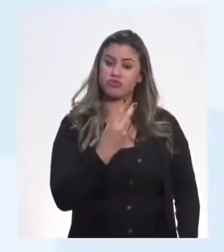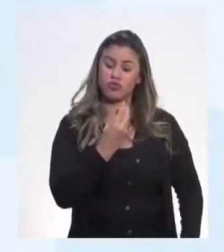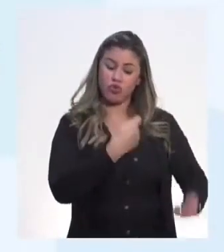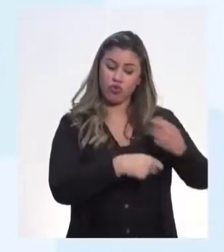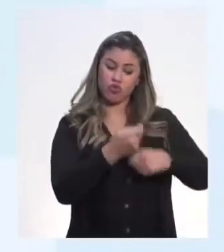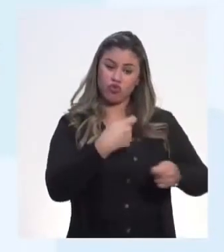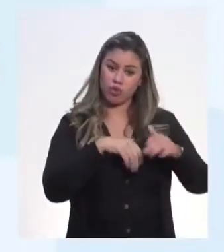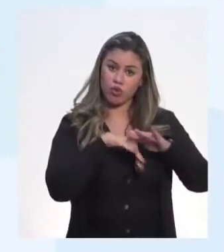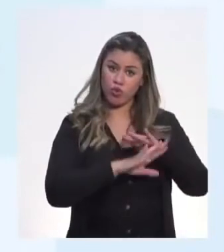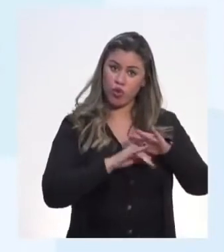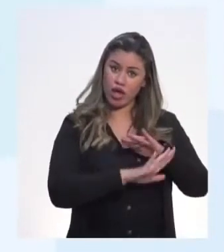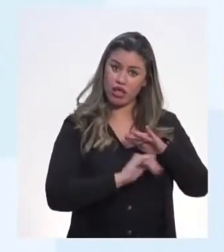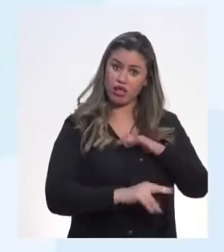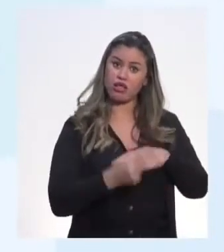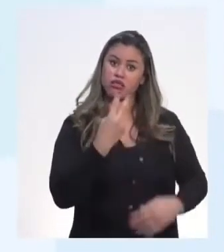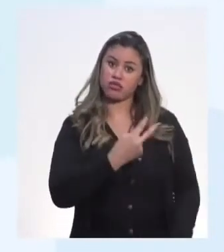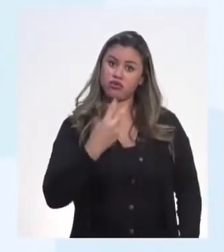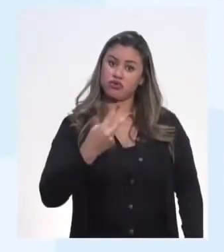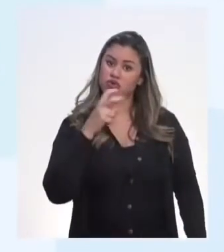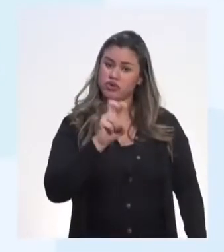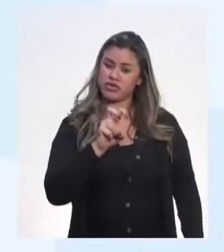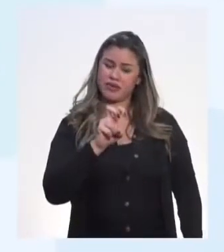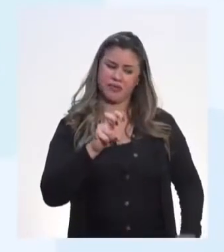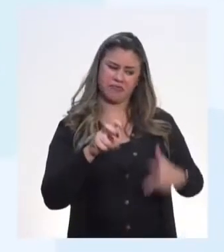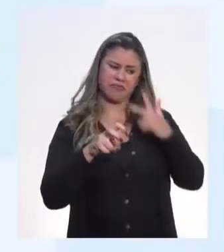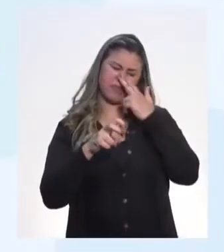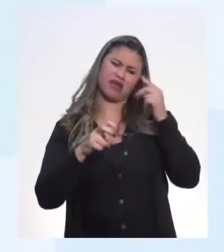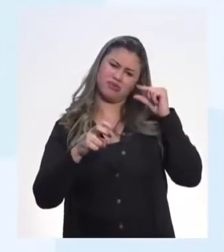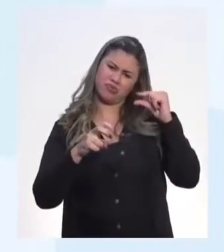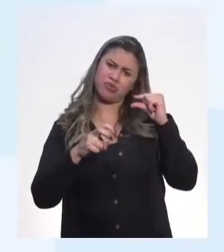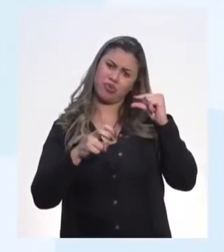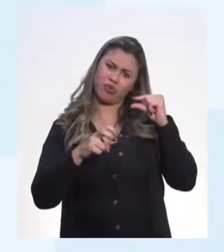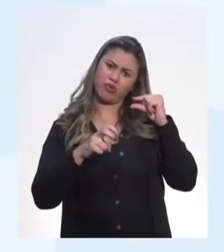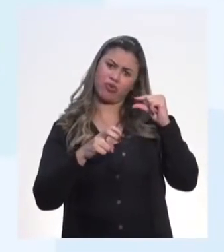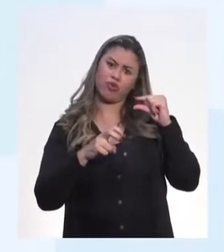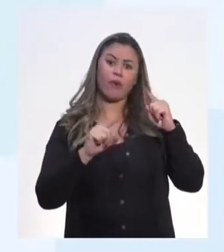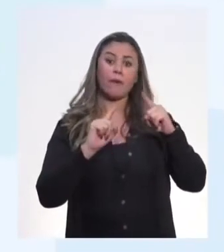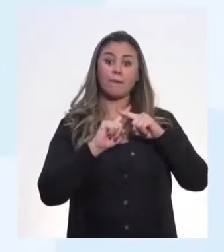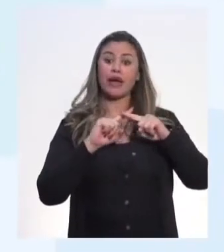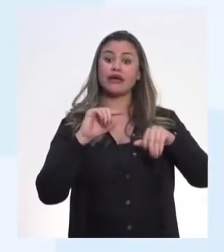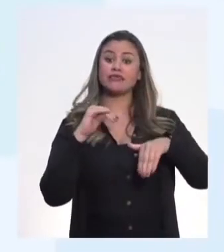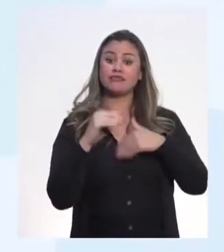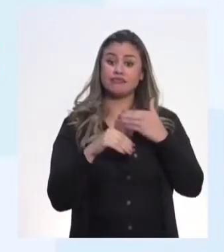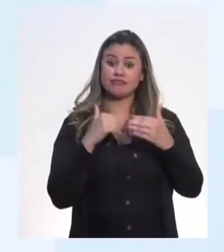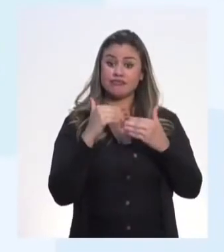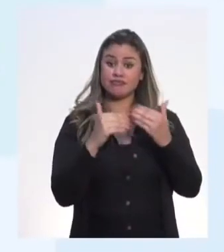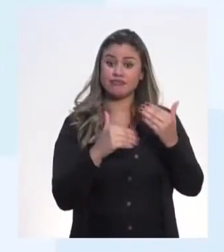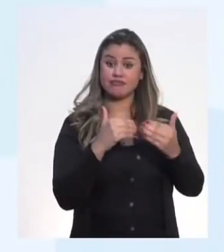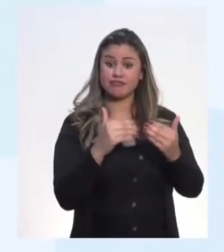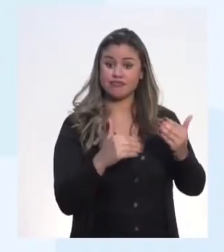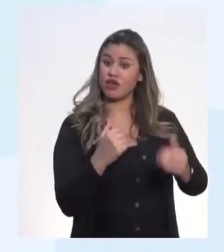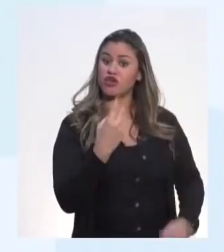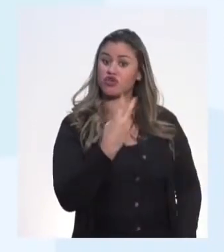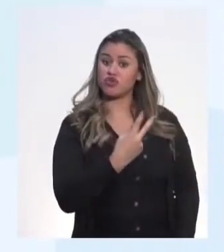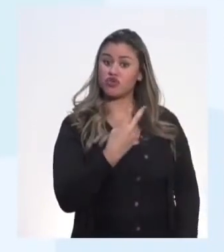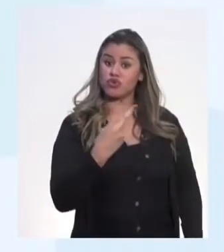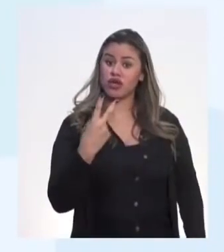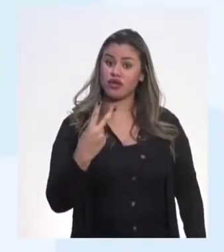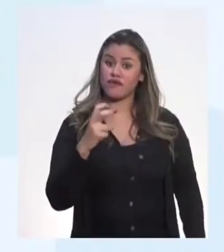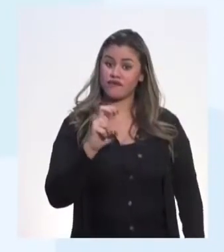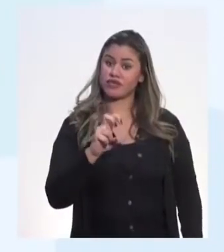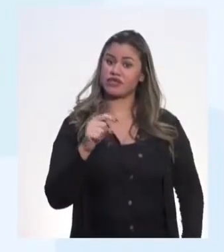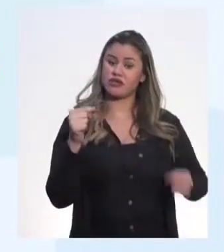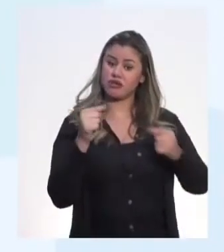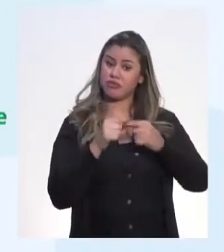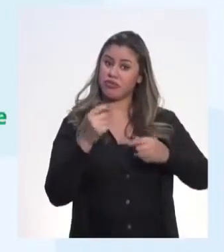reais pó já pode não ser tanta coisa mas dependendo do contexto 225 reais é